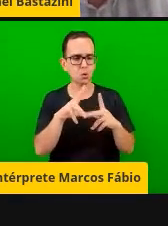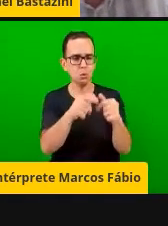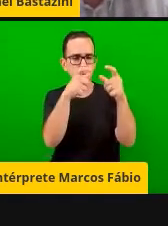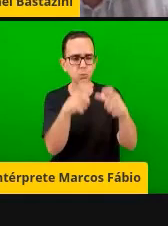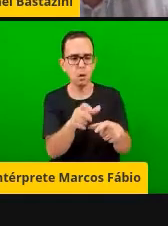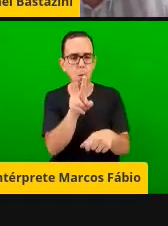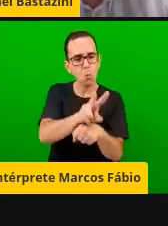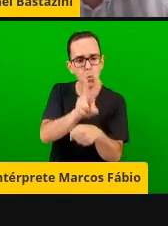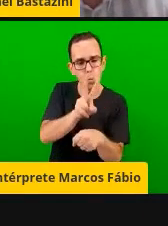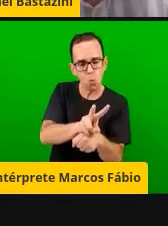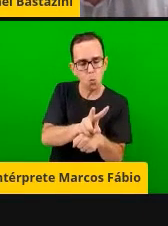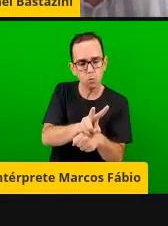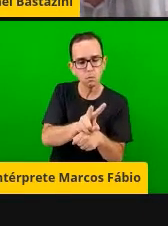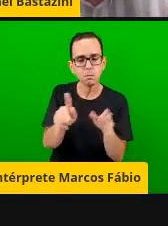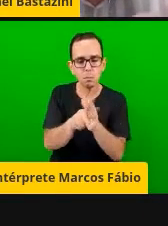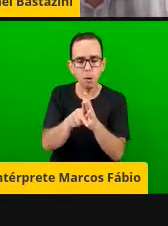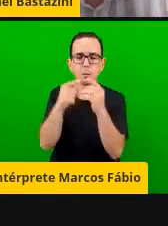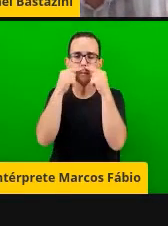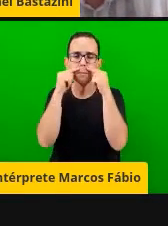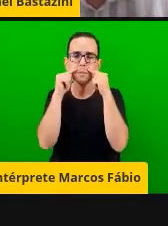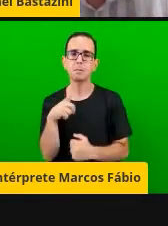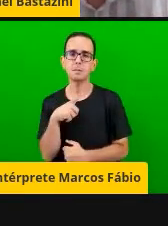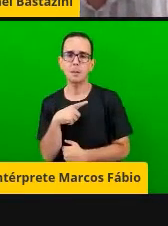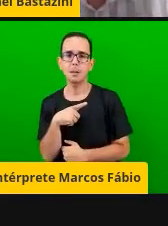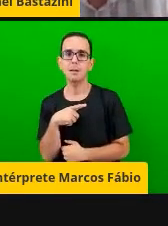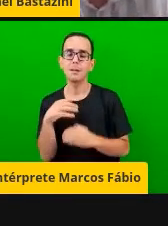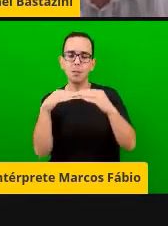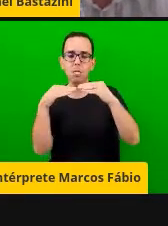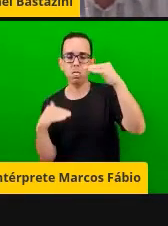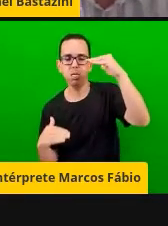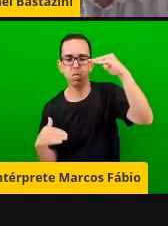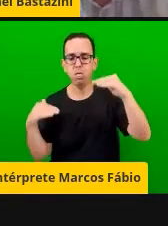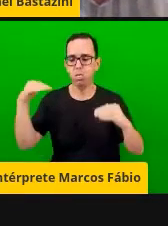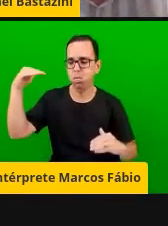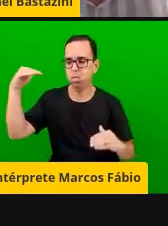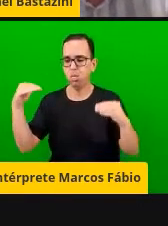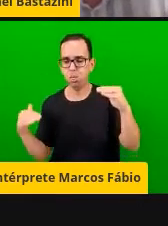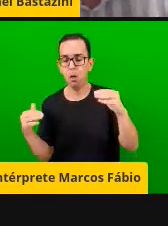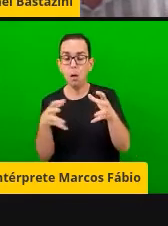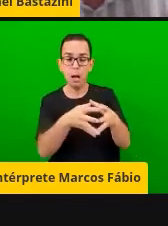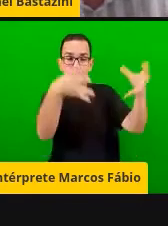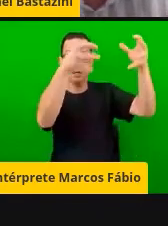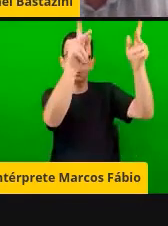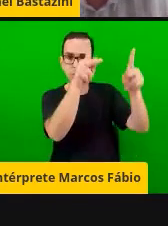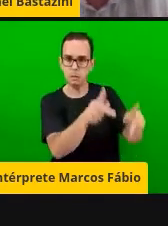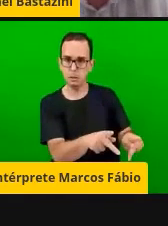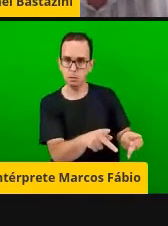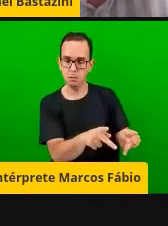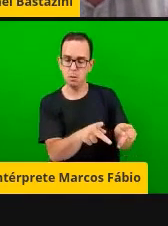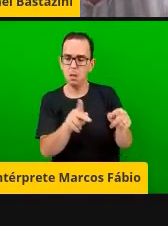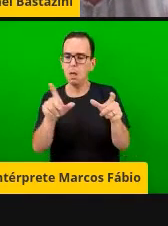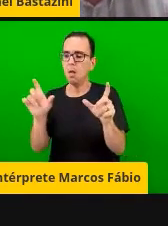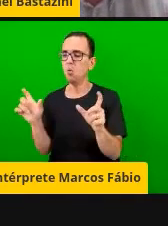cultiváveis estão na China. Então, tem um desequilíbrio em relação ao tamanho da população e à possibilidade de cultivar na